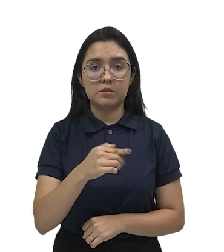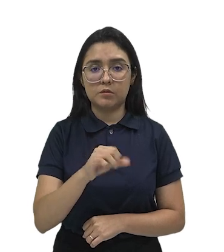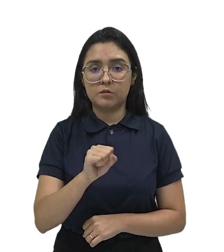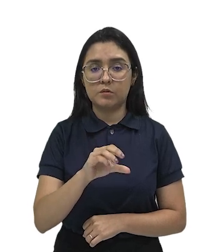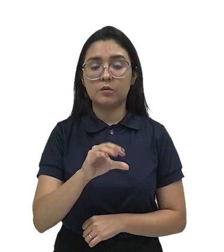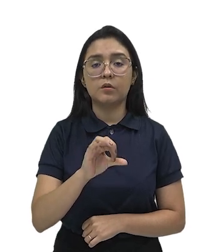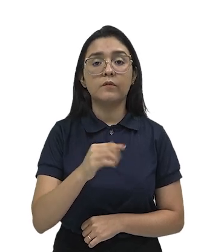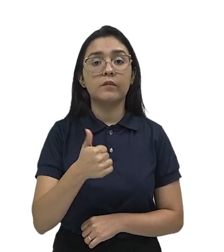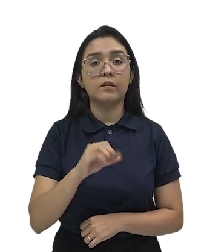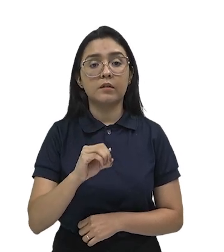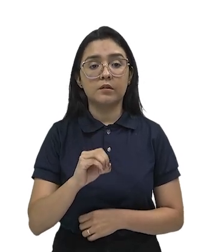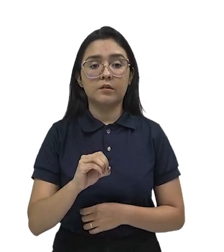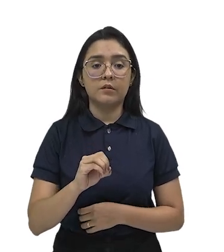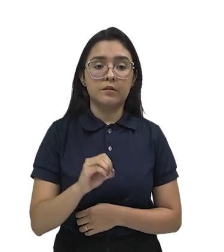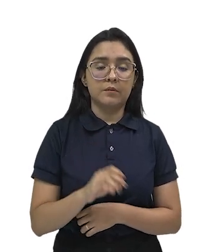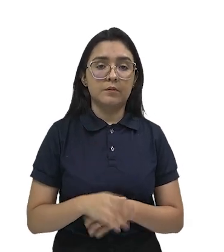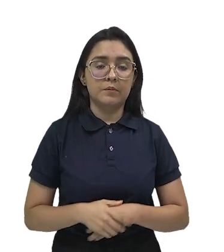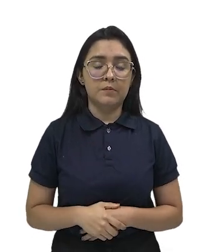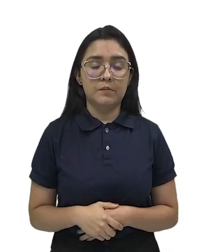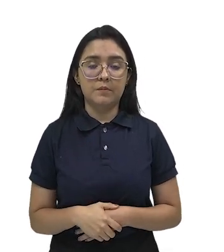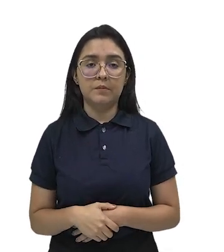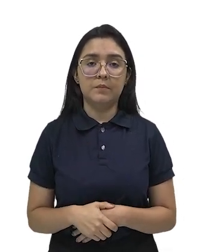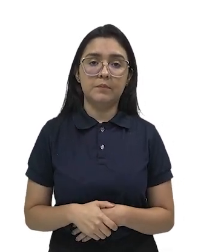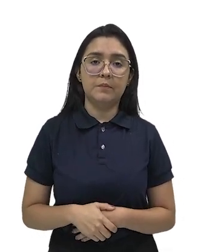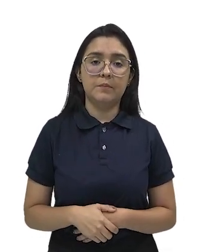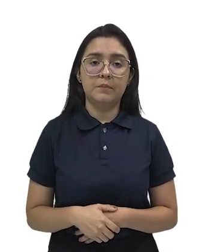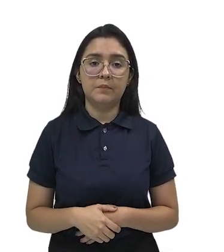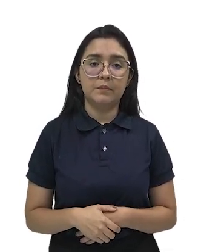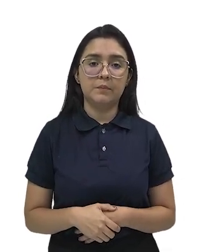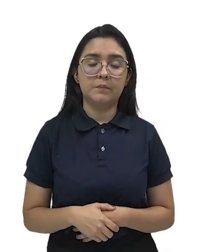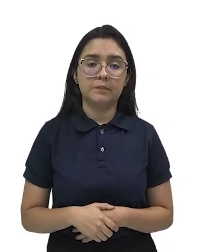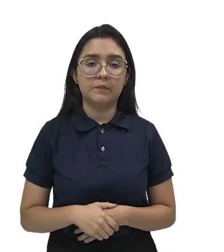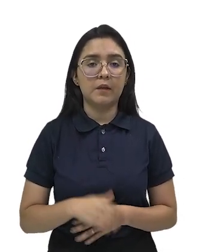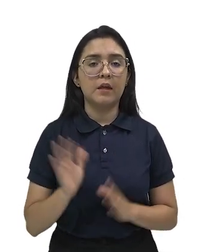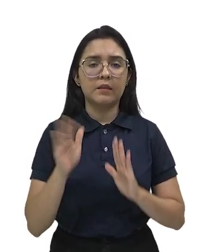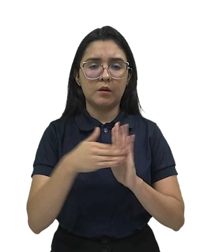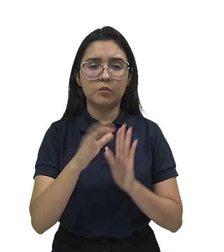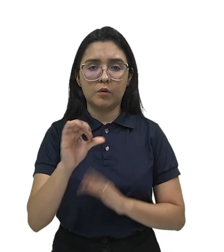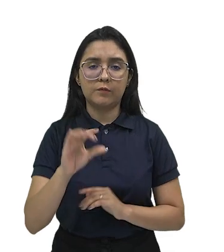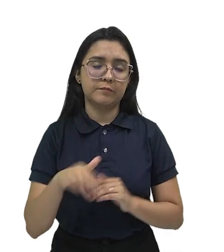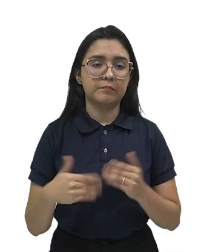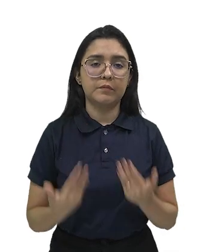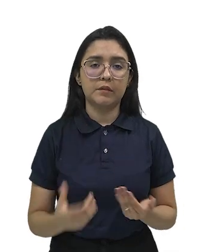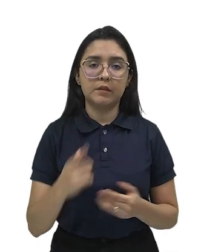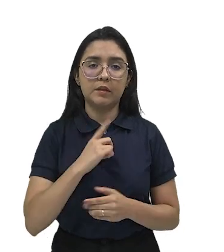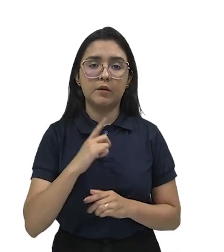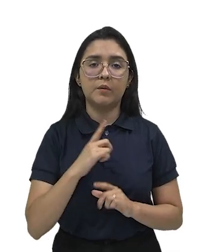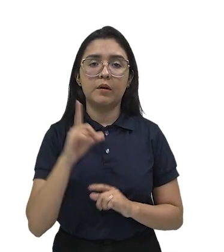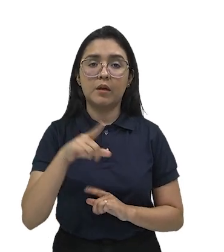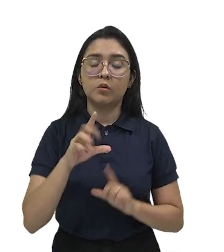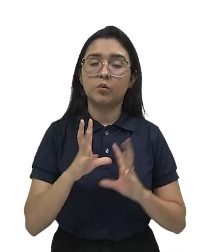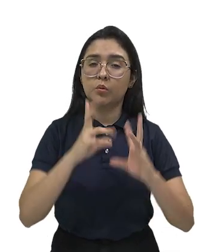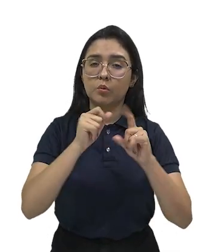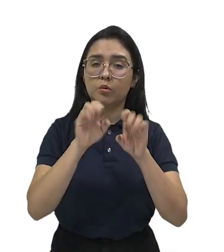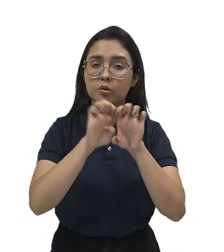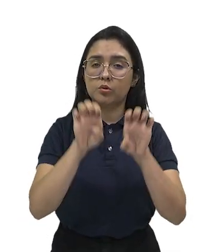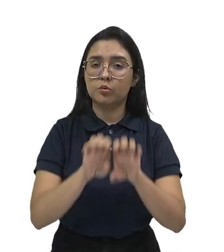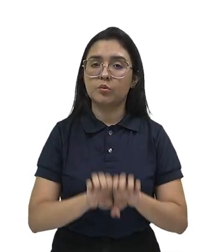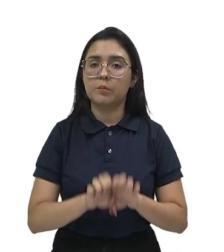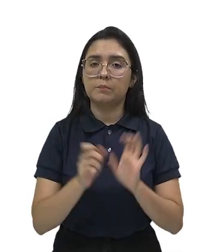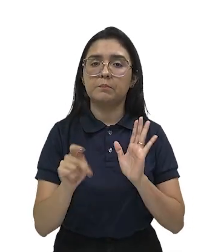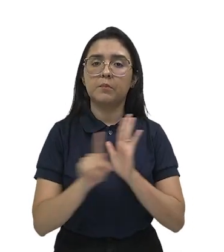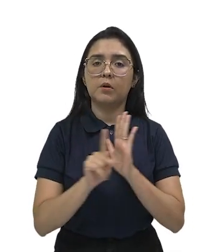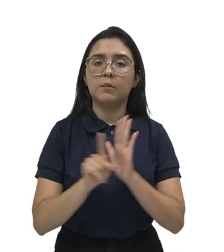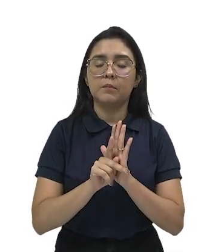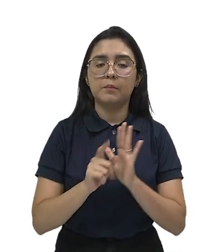IM4, IM5, IM6, IM7, IM8 e IM9. Quer dizer, essa seria toda a estrutura